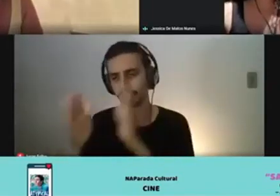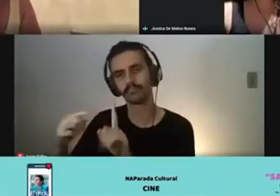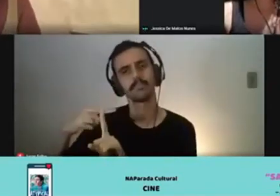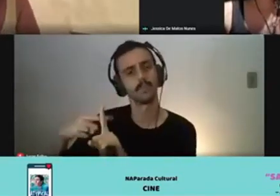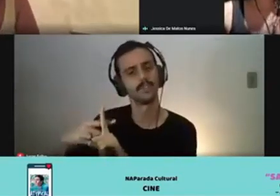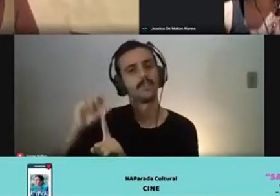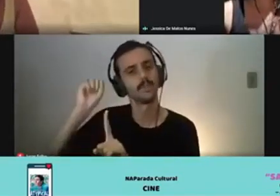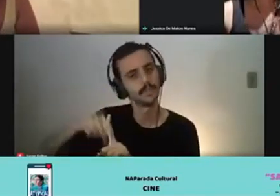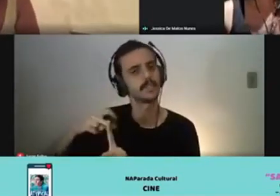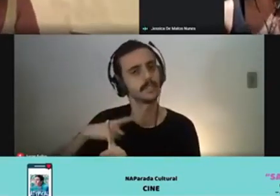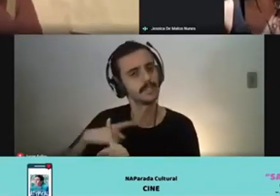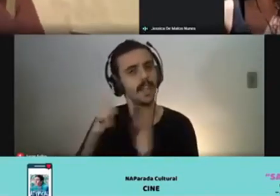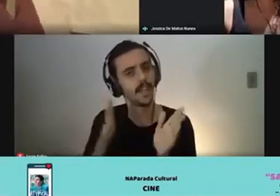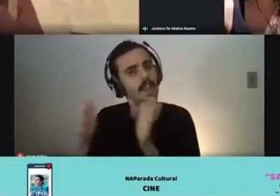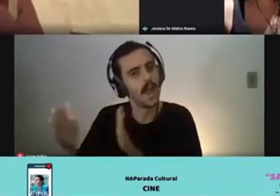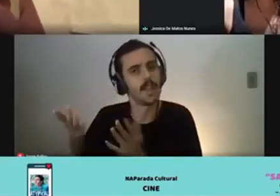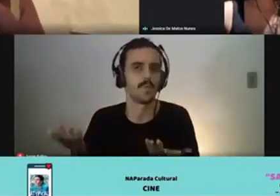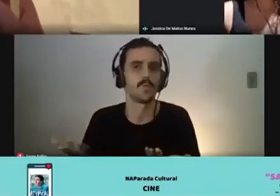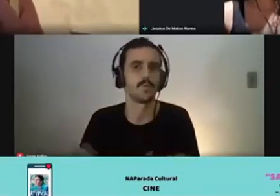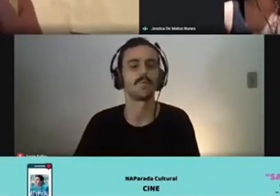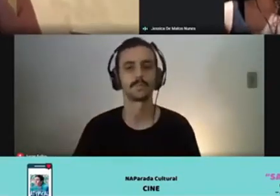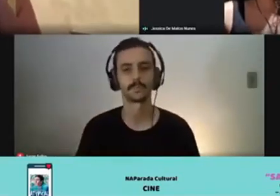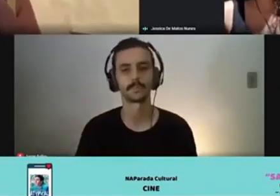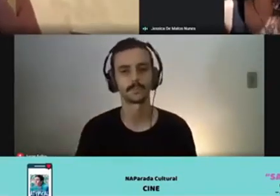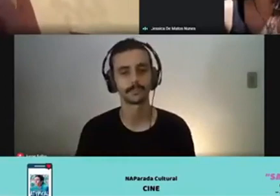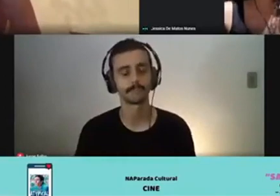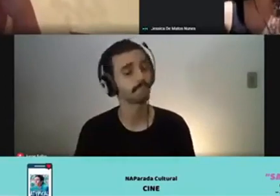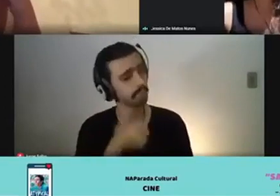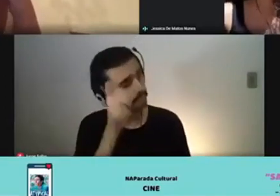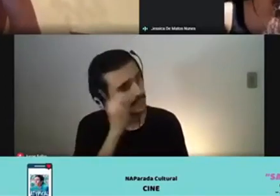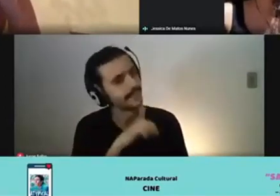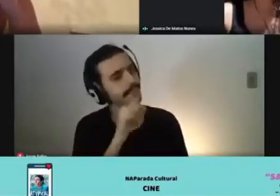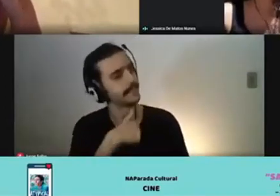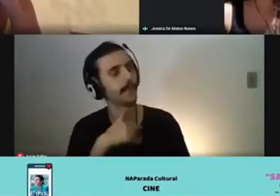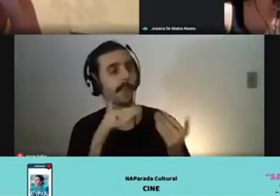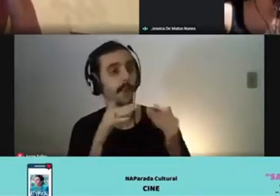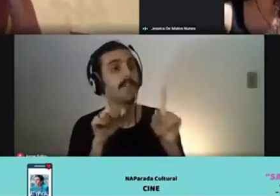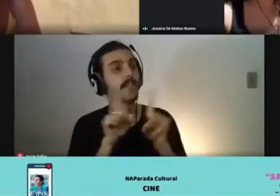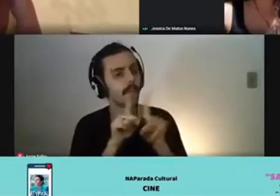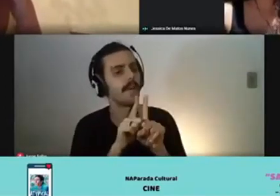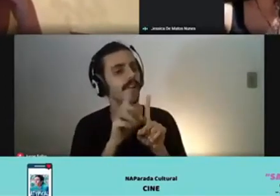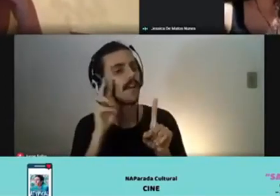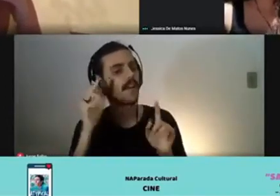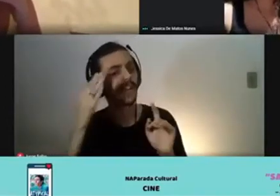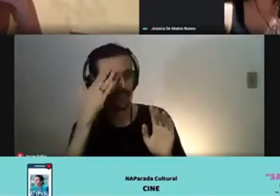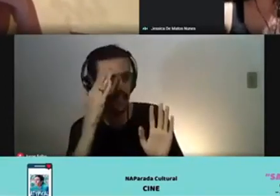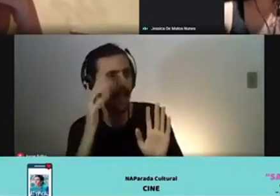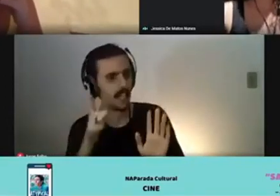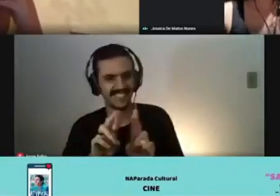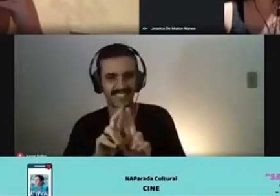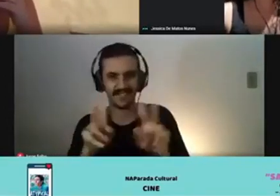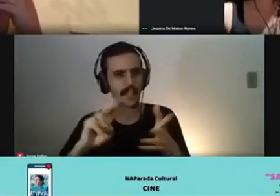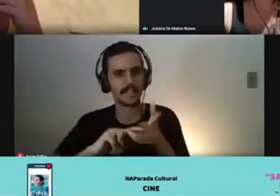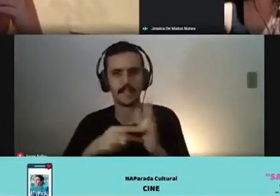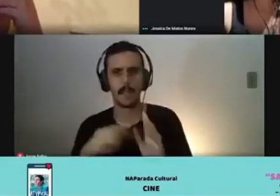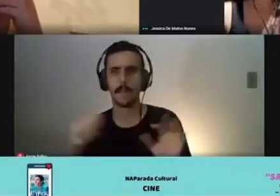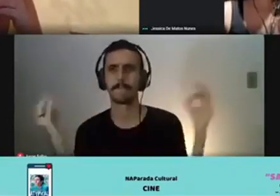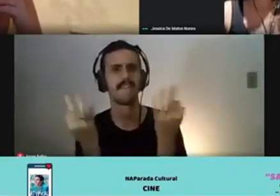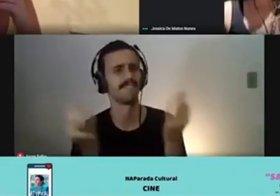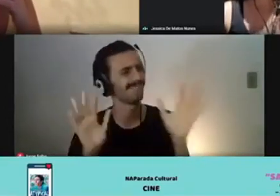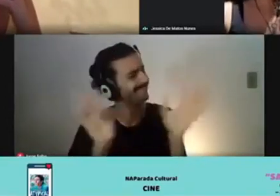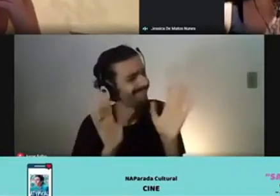né? De Isso. desconsiderar as dificuldades, mas de potencializar mesmo o que a gente tem, né? Ser inevitável